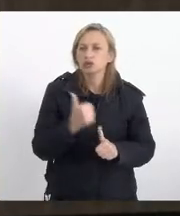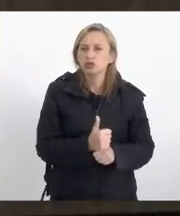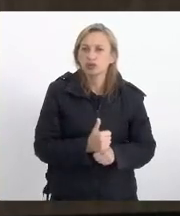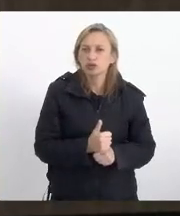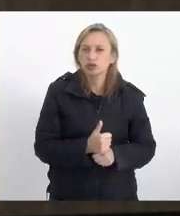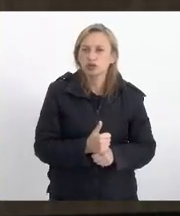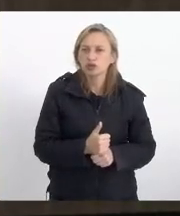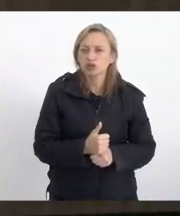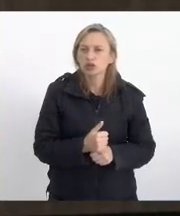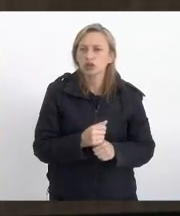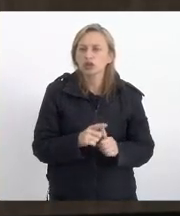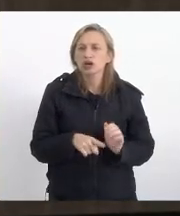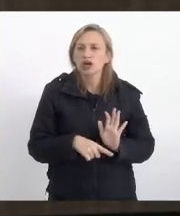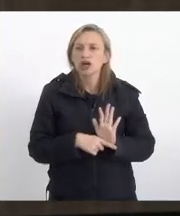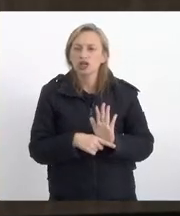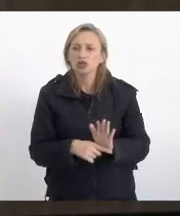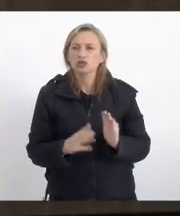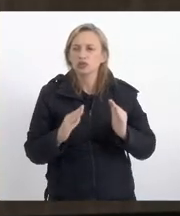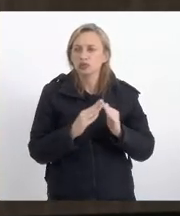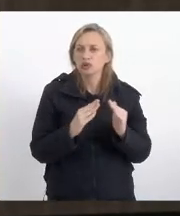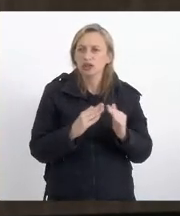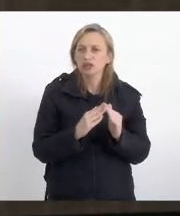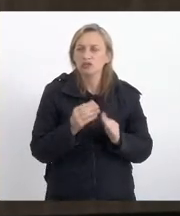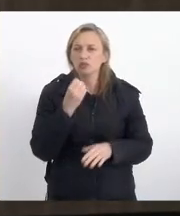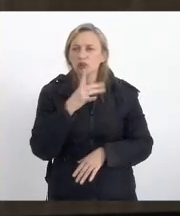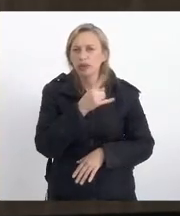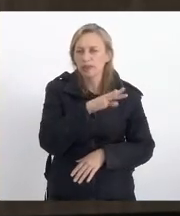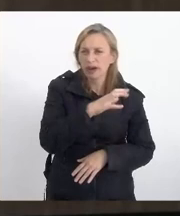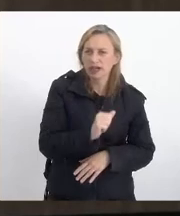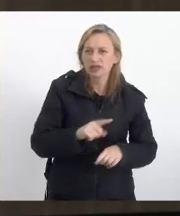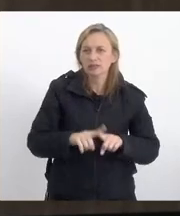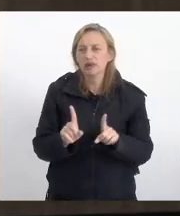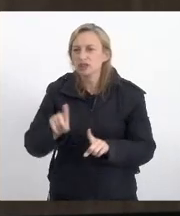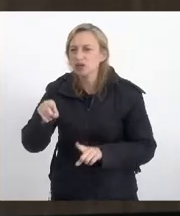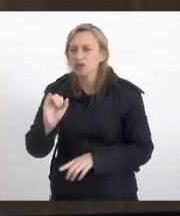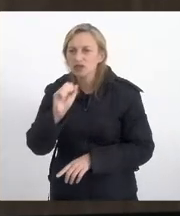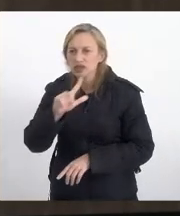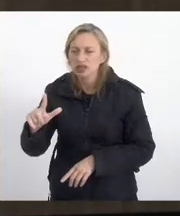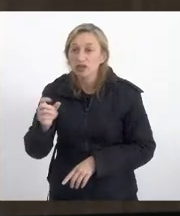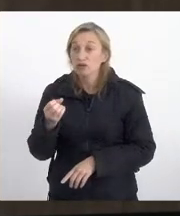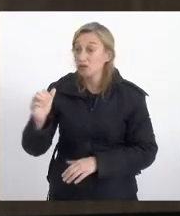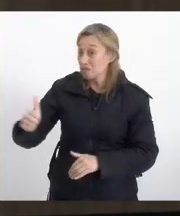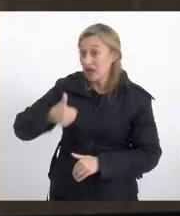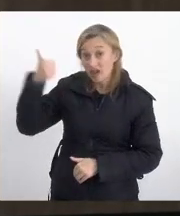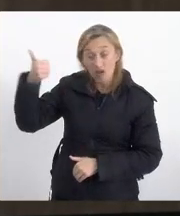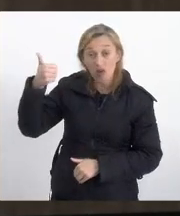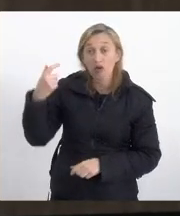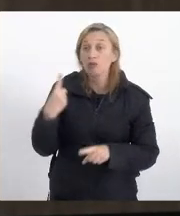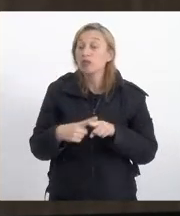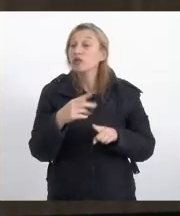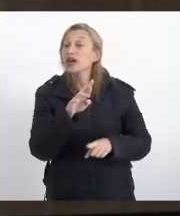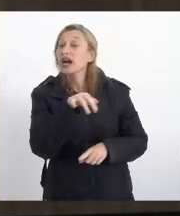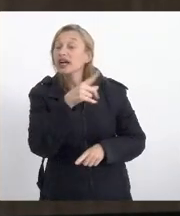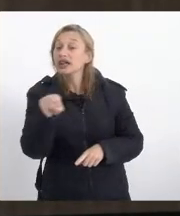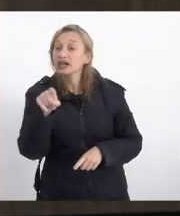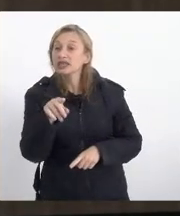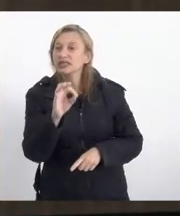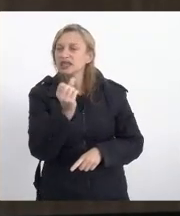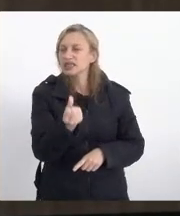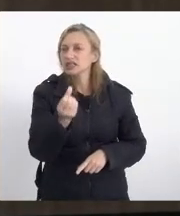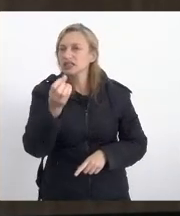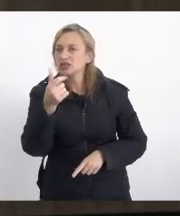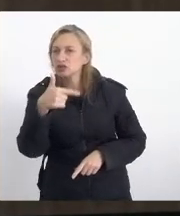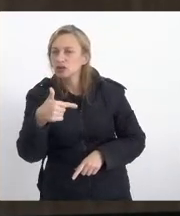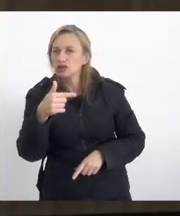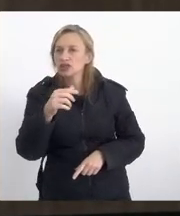A substituição do auxílio moradia da GRAM ficou boa para as praças, mas para os oficiais ficou excelente, porque a GRAM é 62,5% do somatório